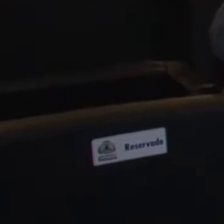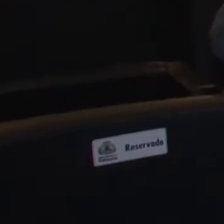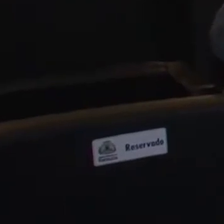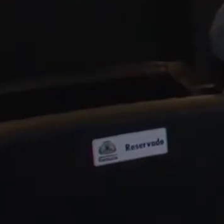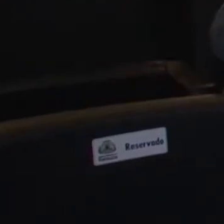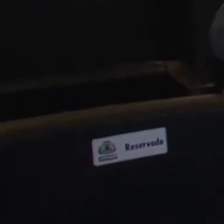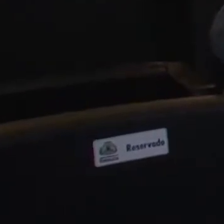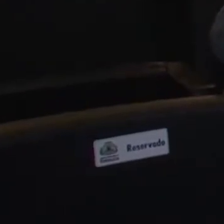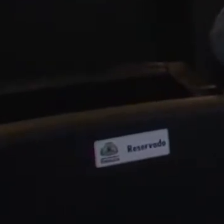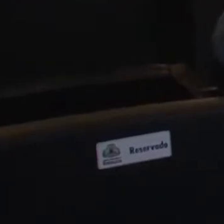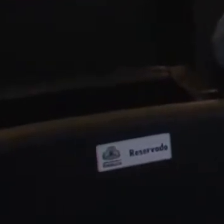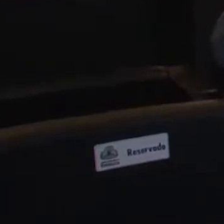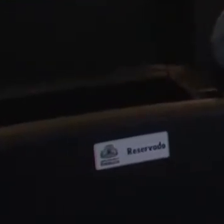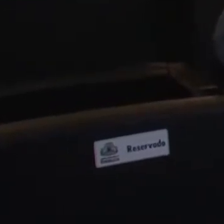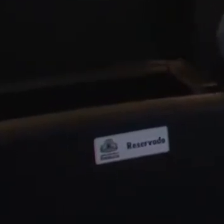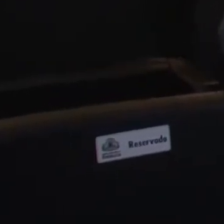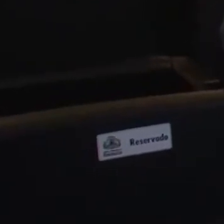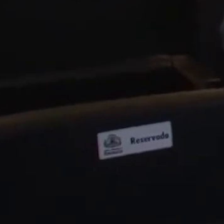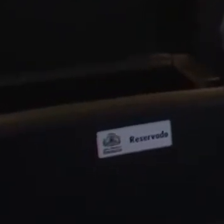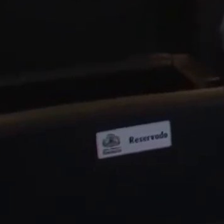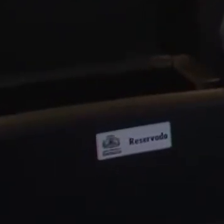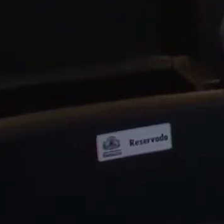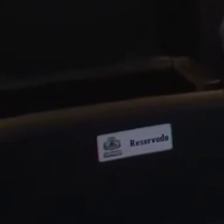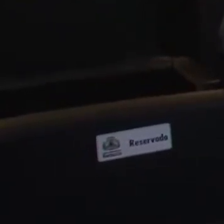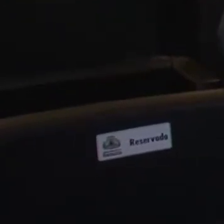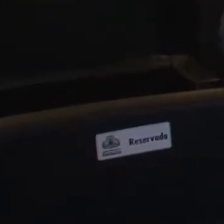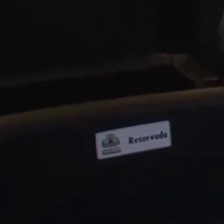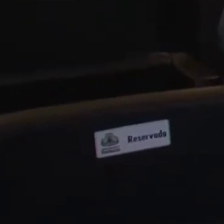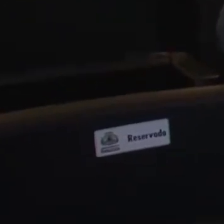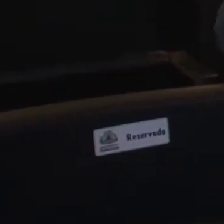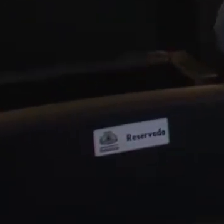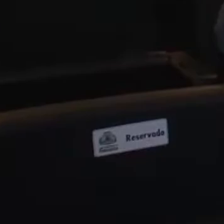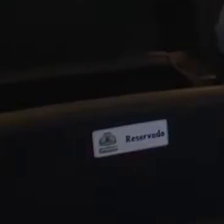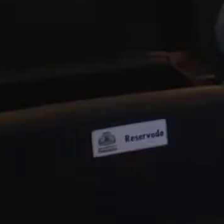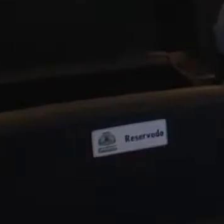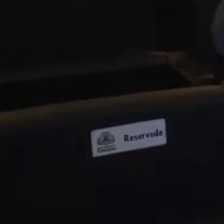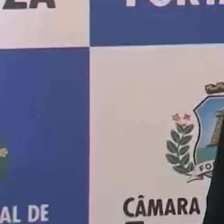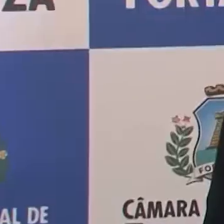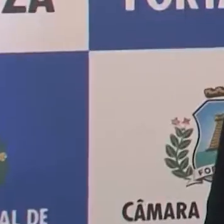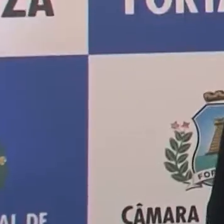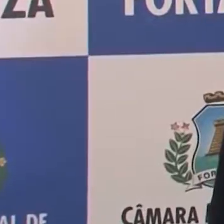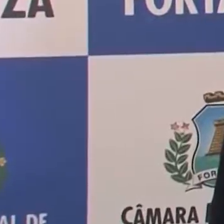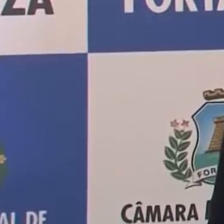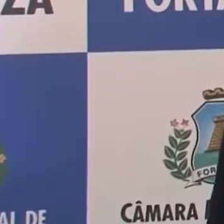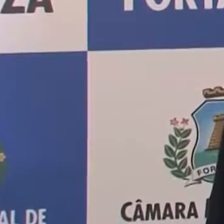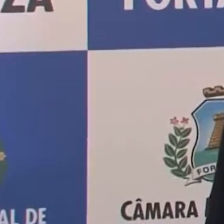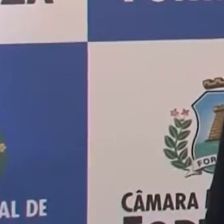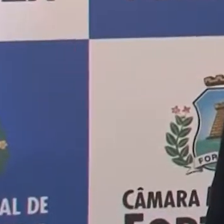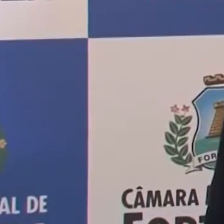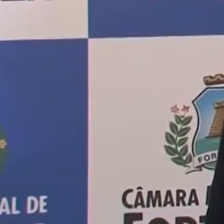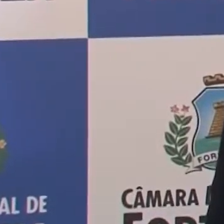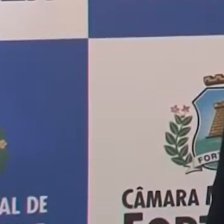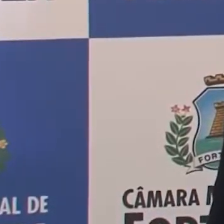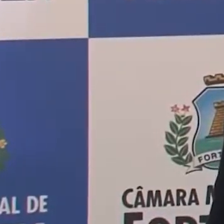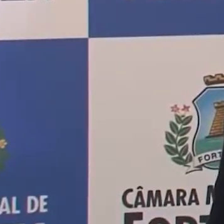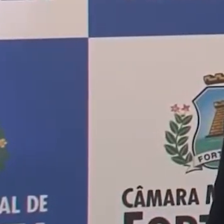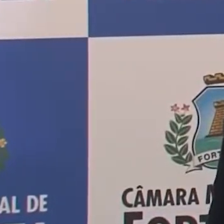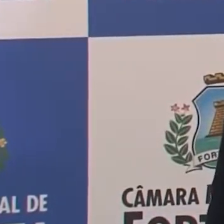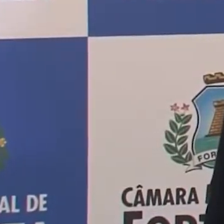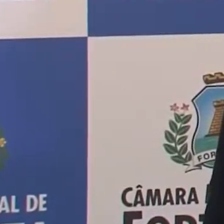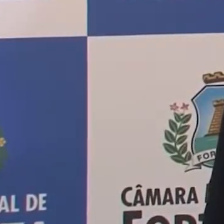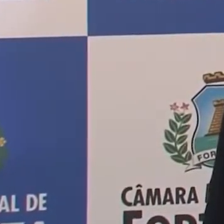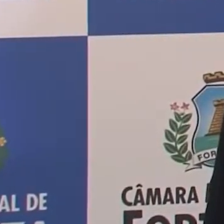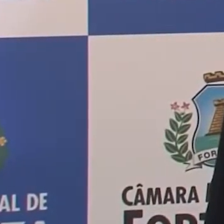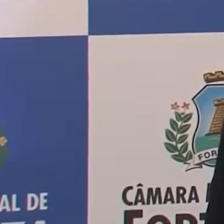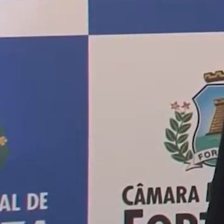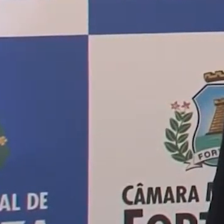que nós estamos construindo nesses 519 anos que aqui estamos. A audiência pública foi uma proposição do